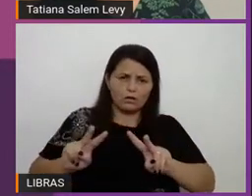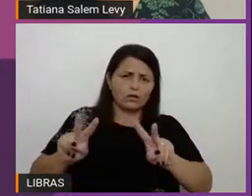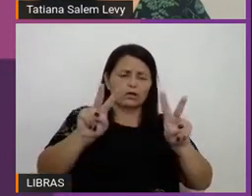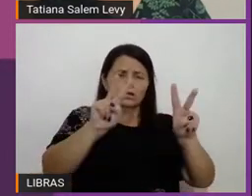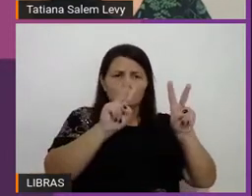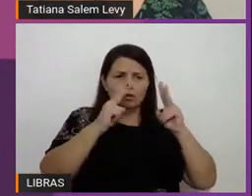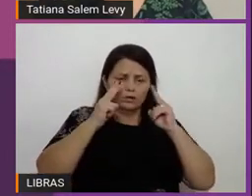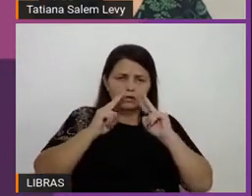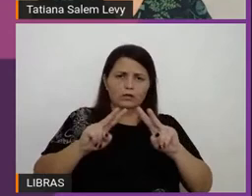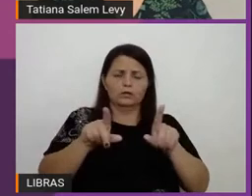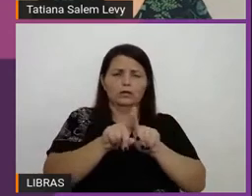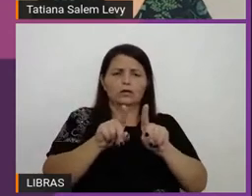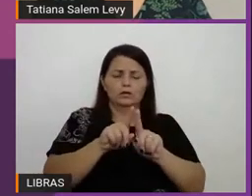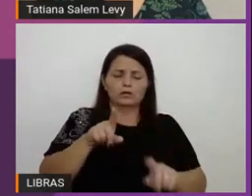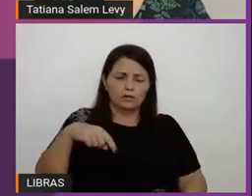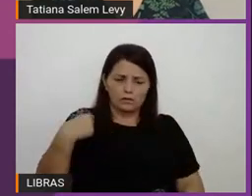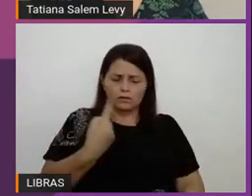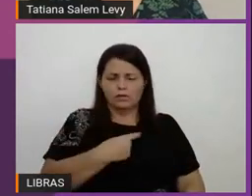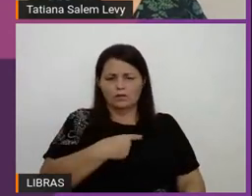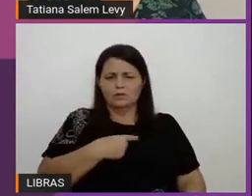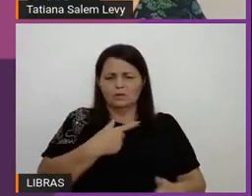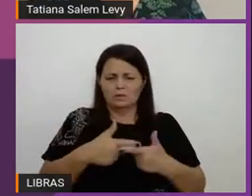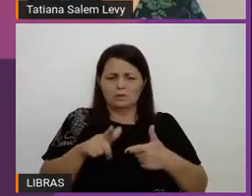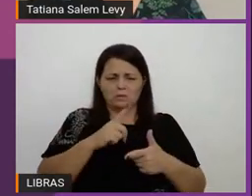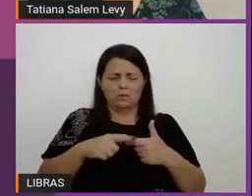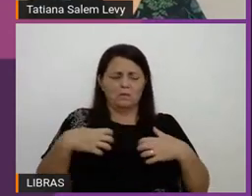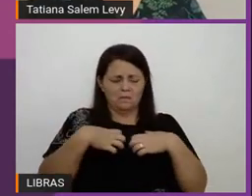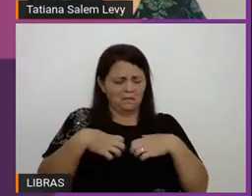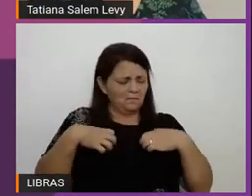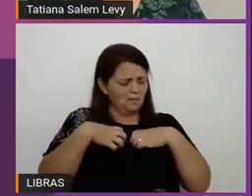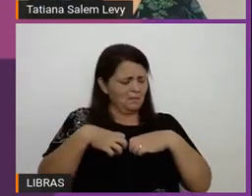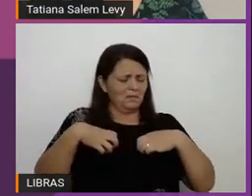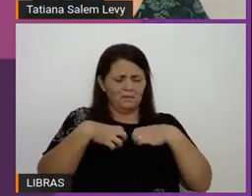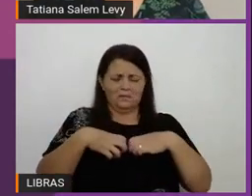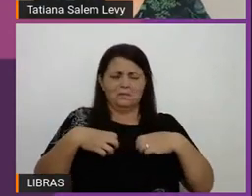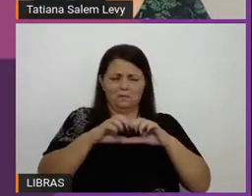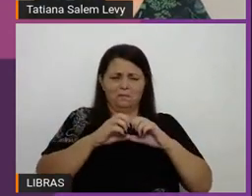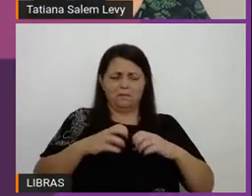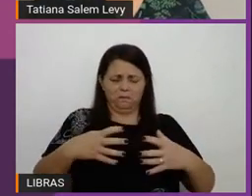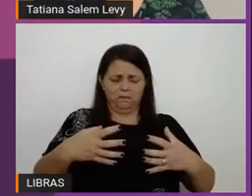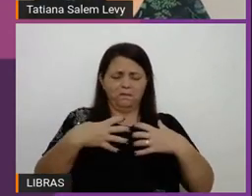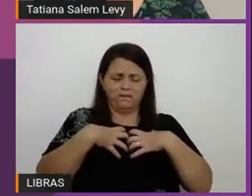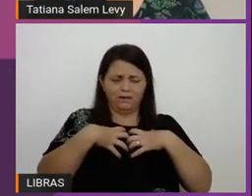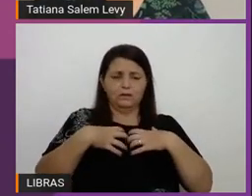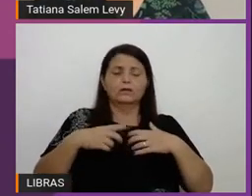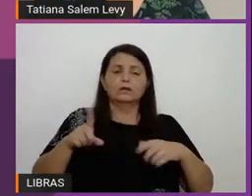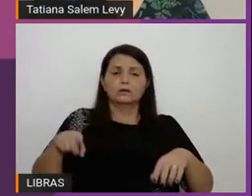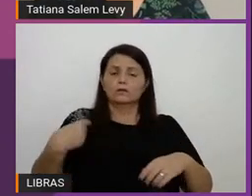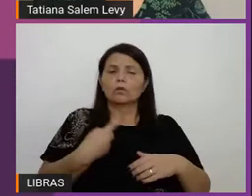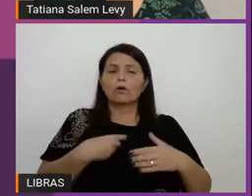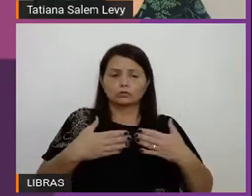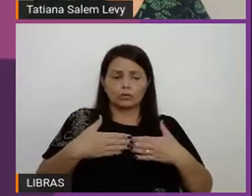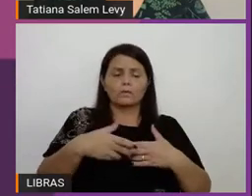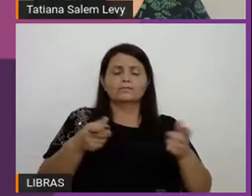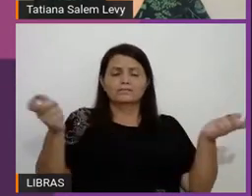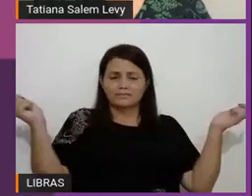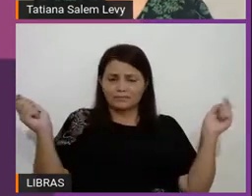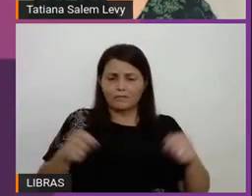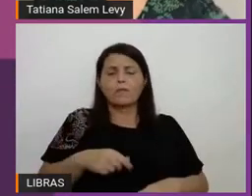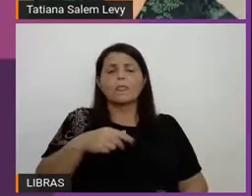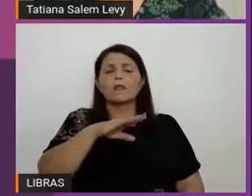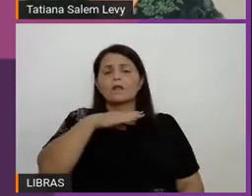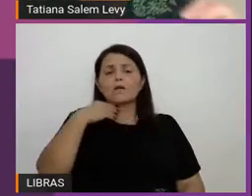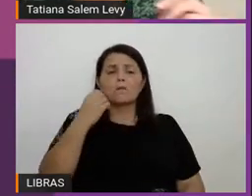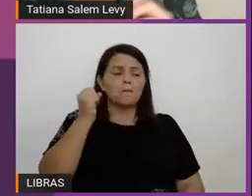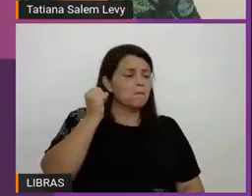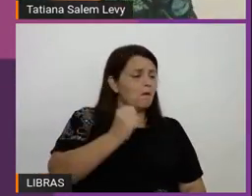assim os nós as Mares vazios nosso começo aqui poderia ser a morte da